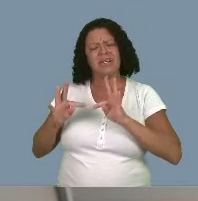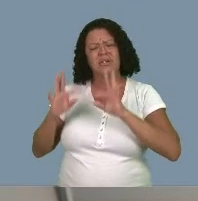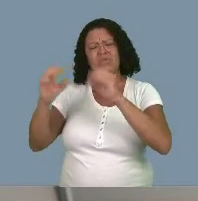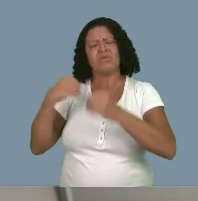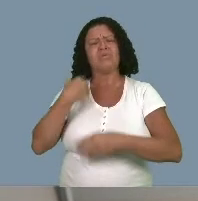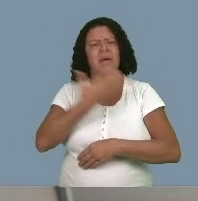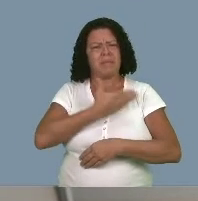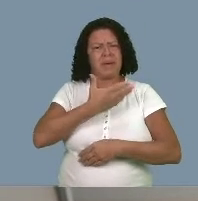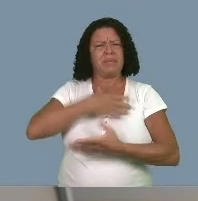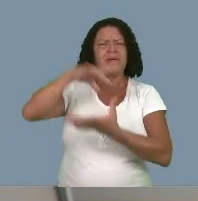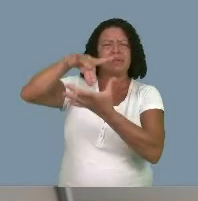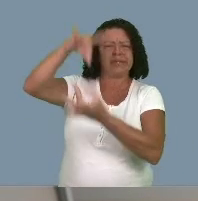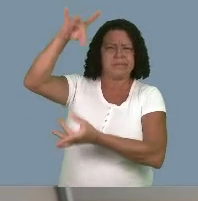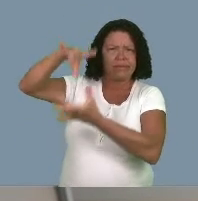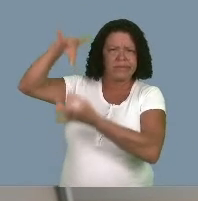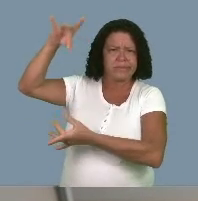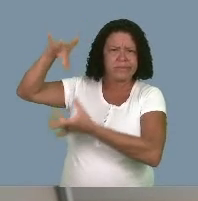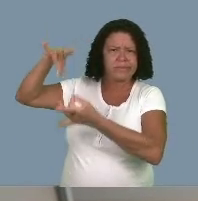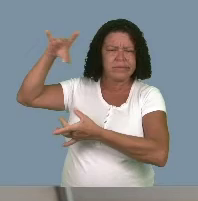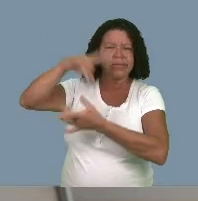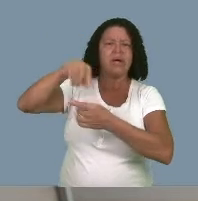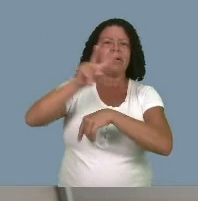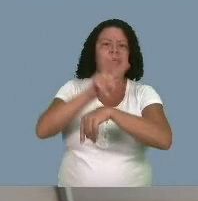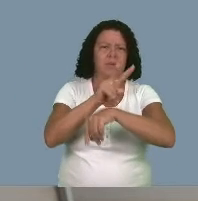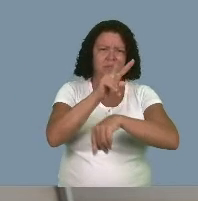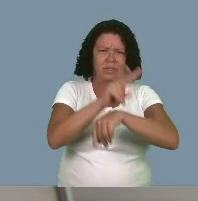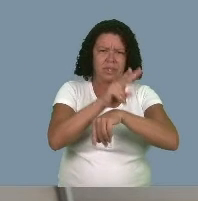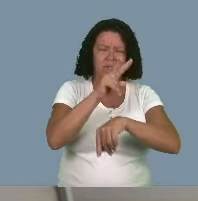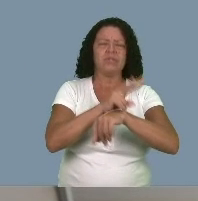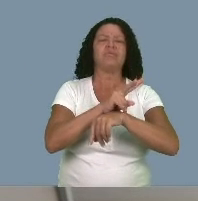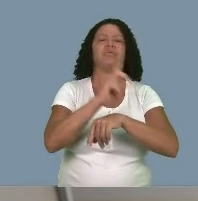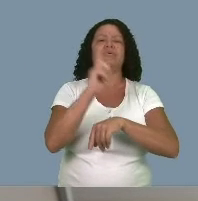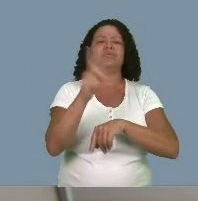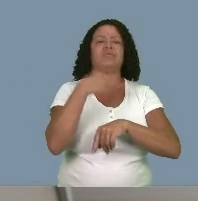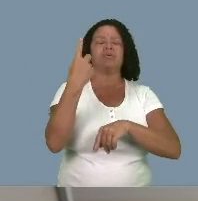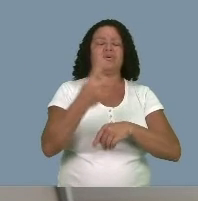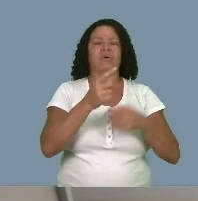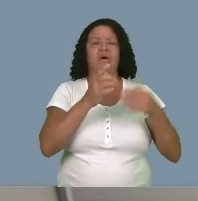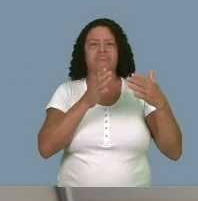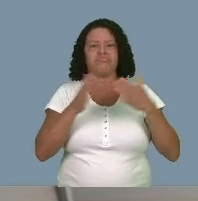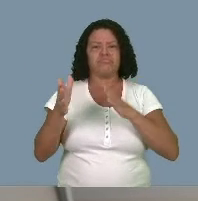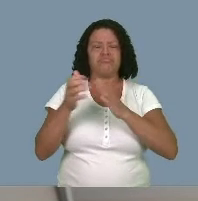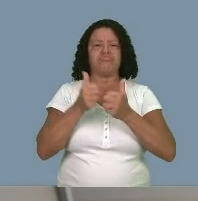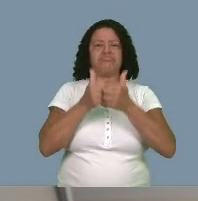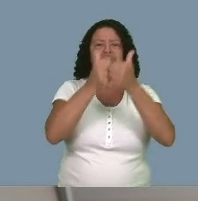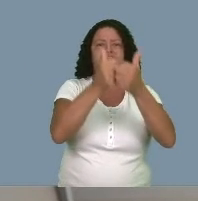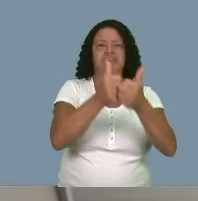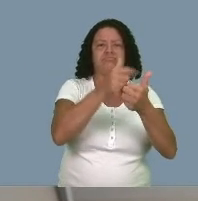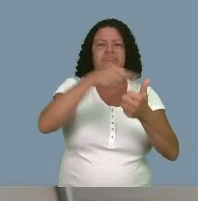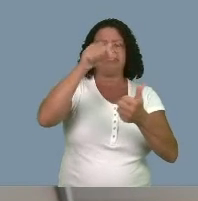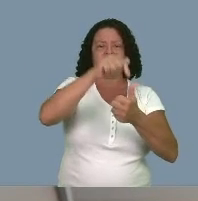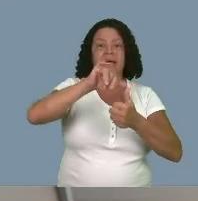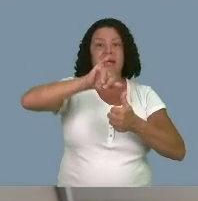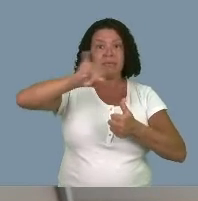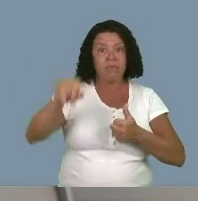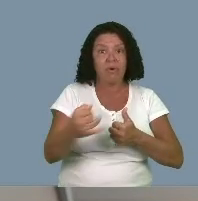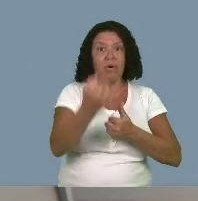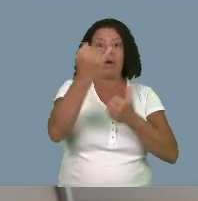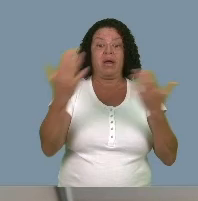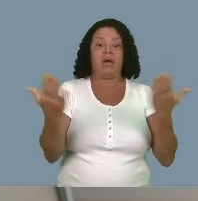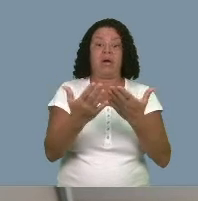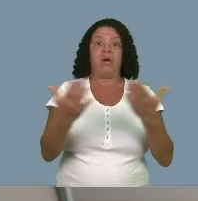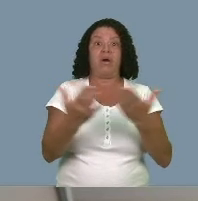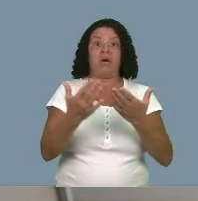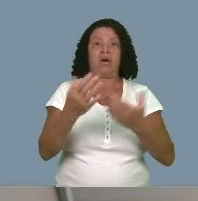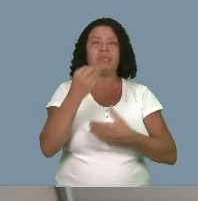amigos espirituais, os nossos protetores, os nossos guias, pela oportunidade de estarmos reunidos aqui nessa